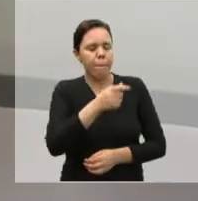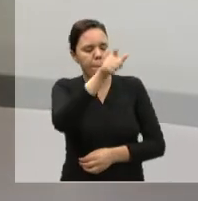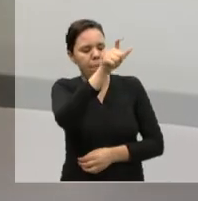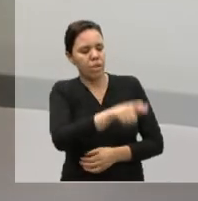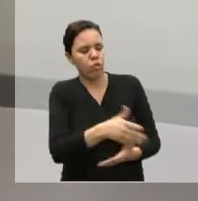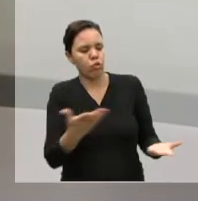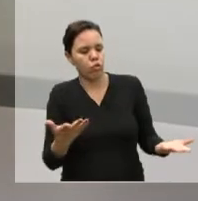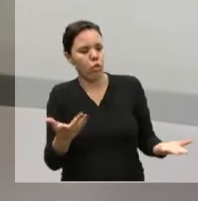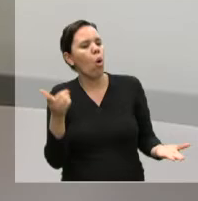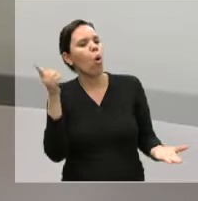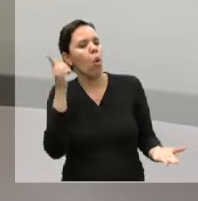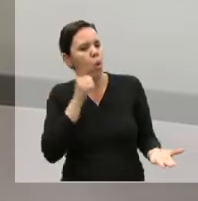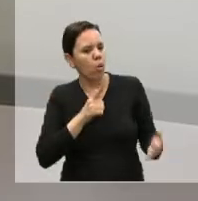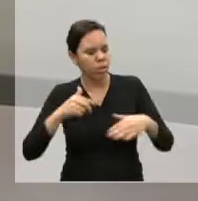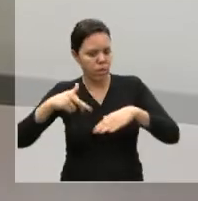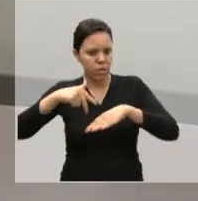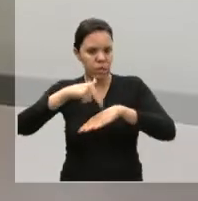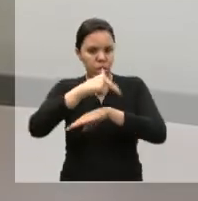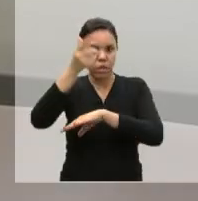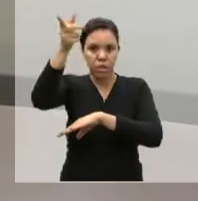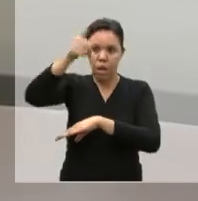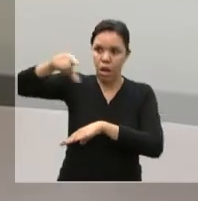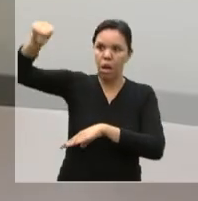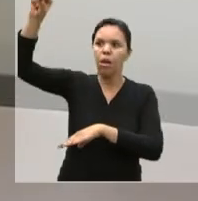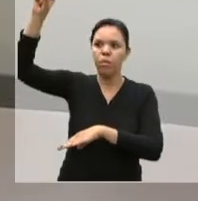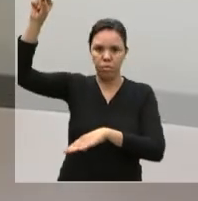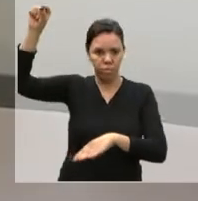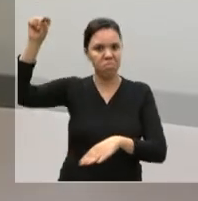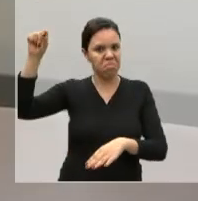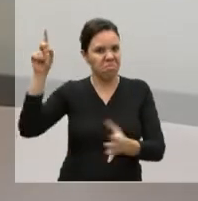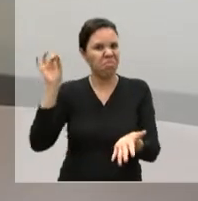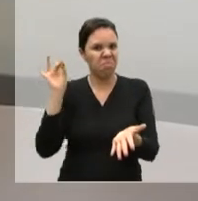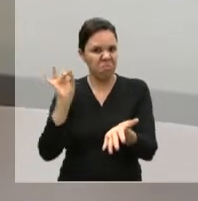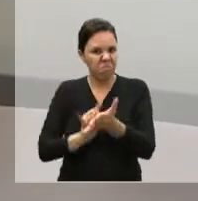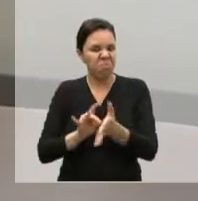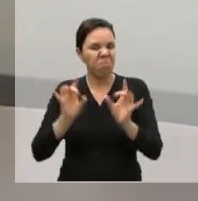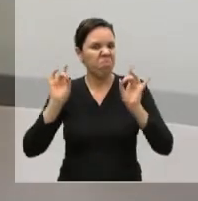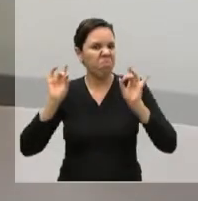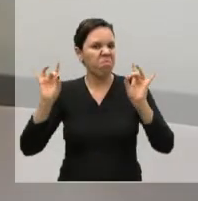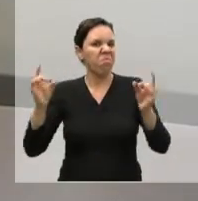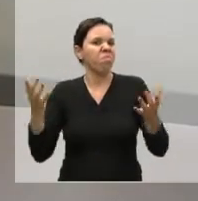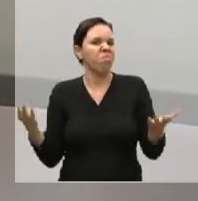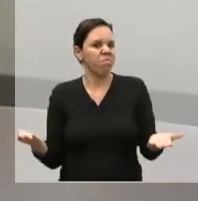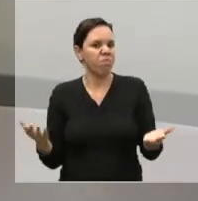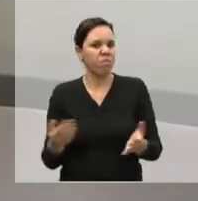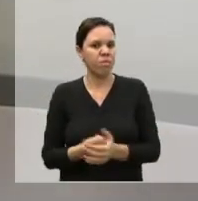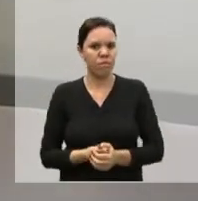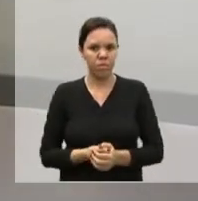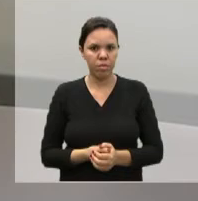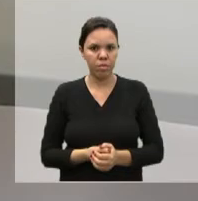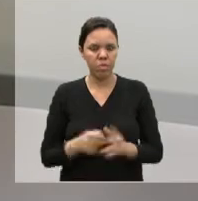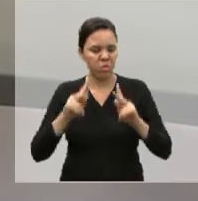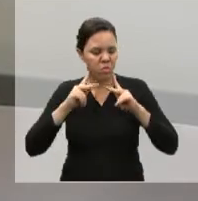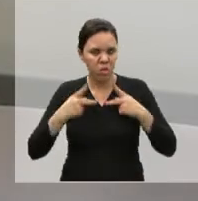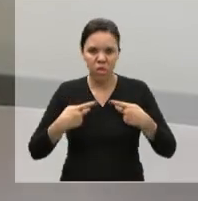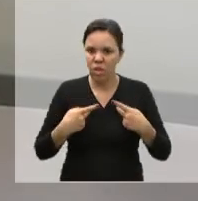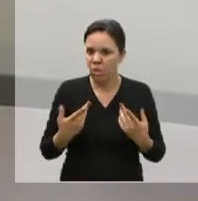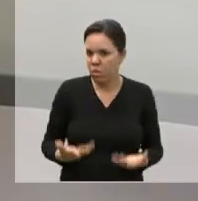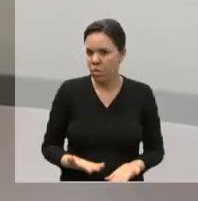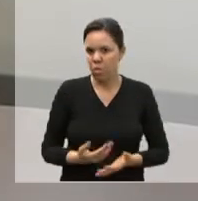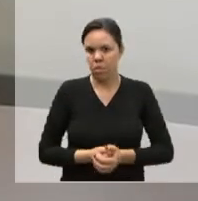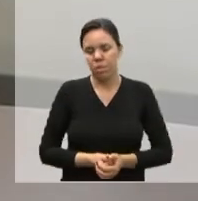na Lua foi realmente, assim, muito extraordinário. Porque, tipo, o ser